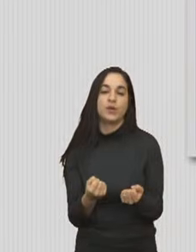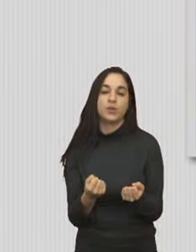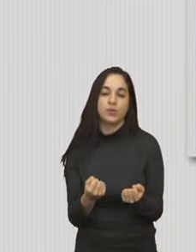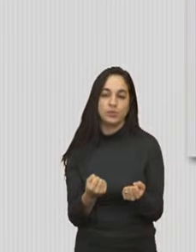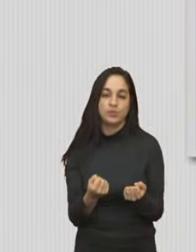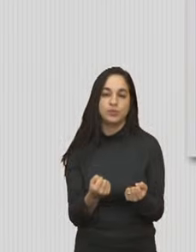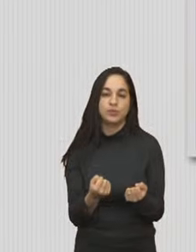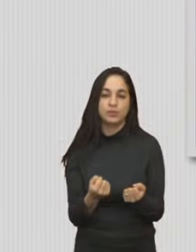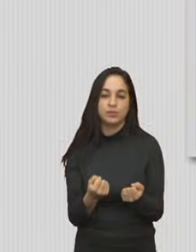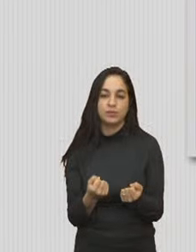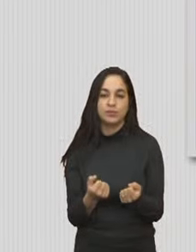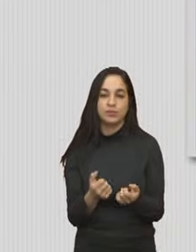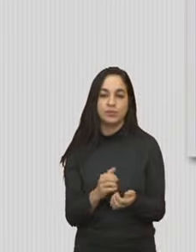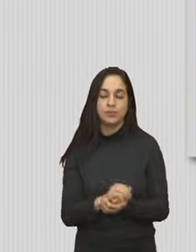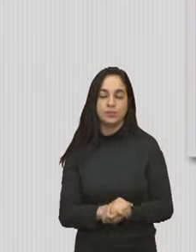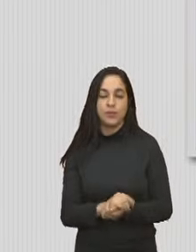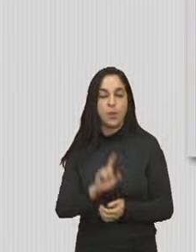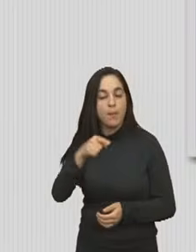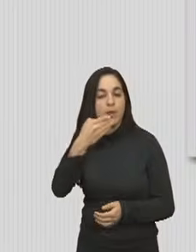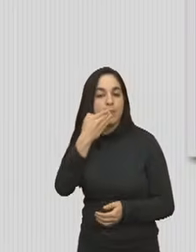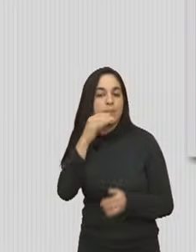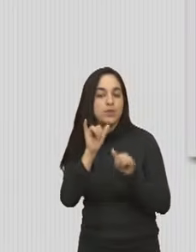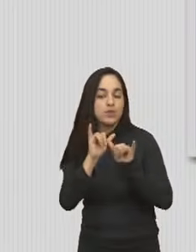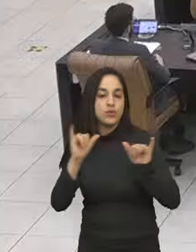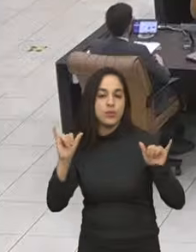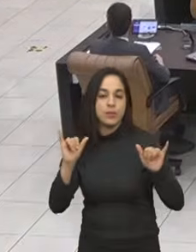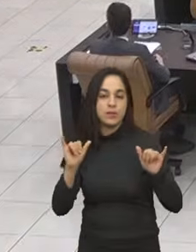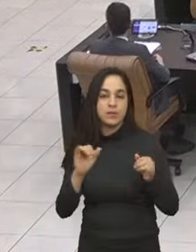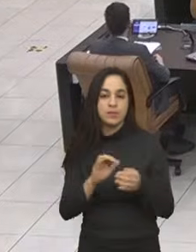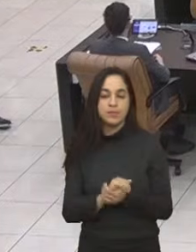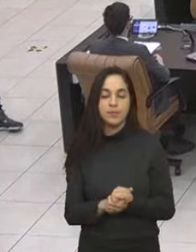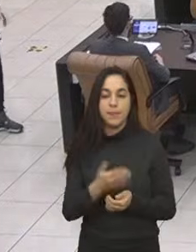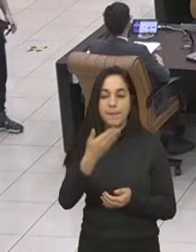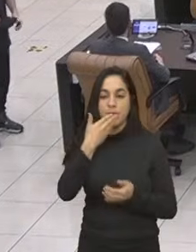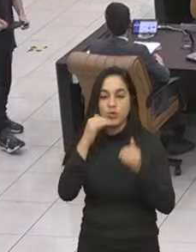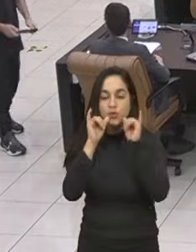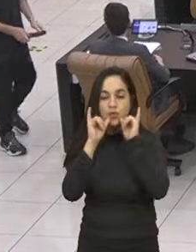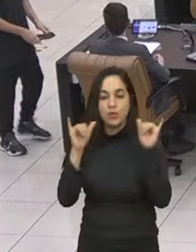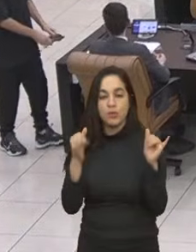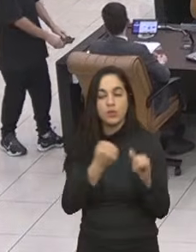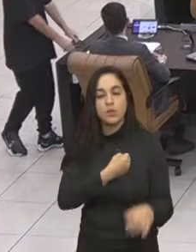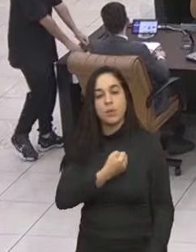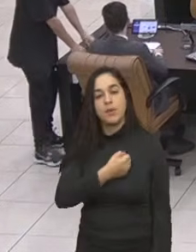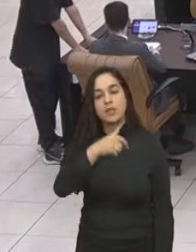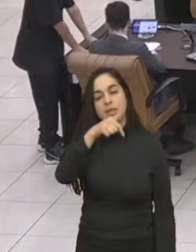aprovado. Próximo pedido de informação. Pedido de informações número